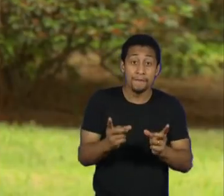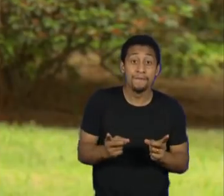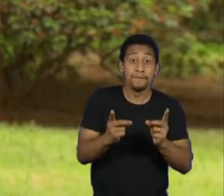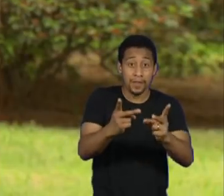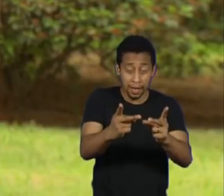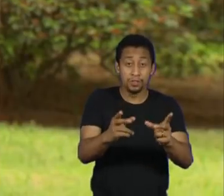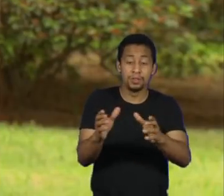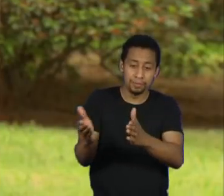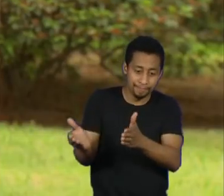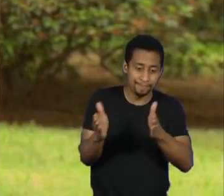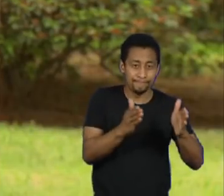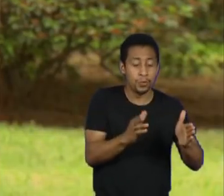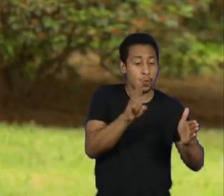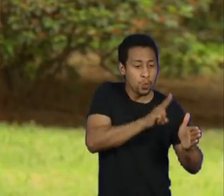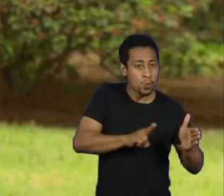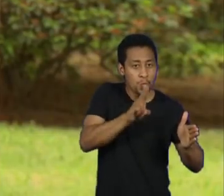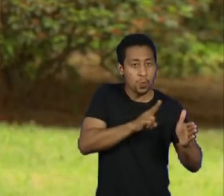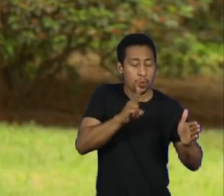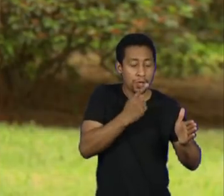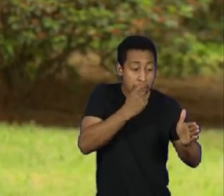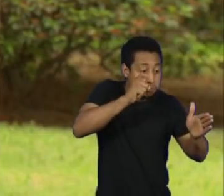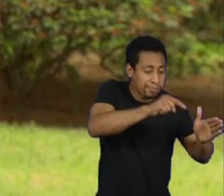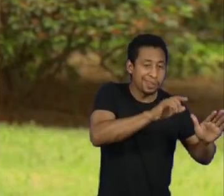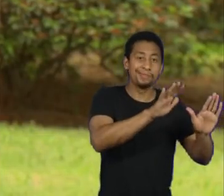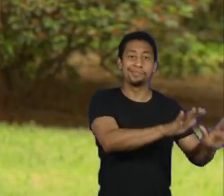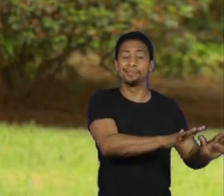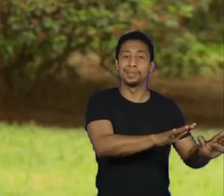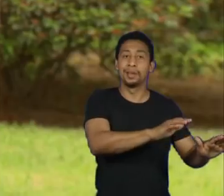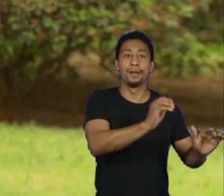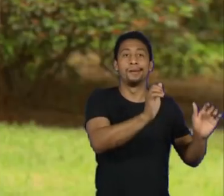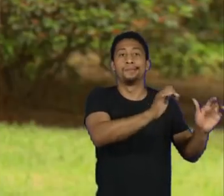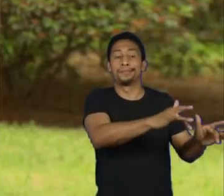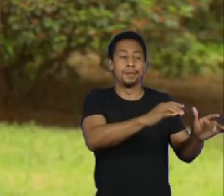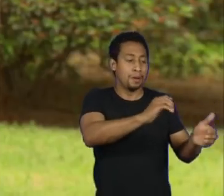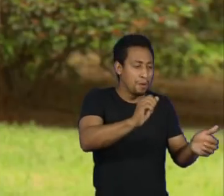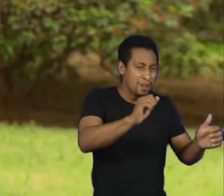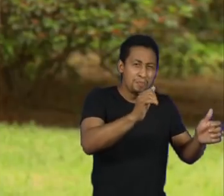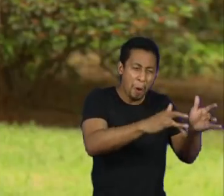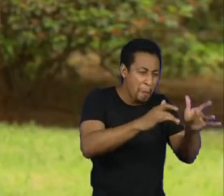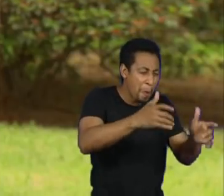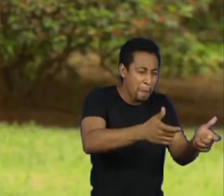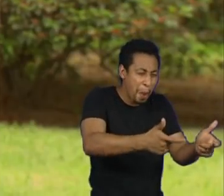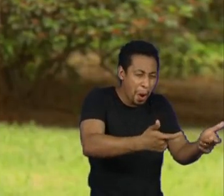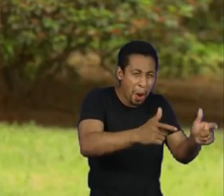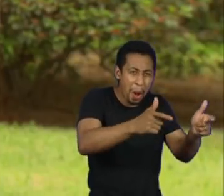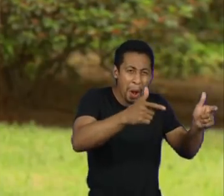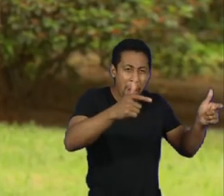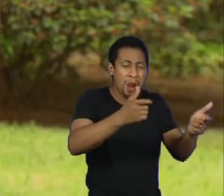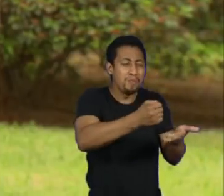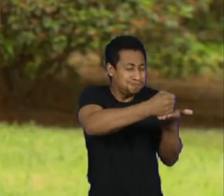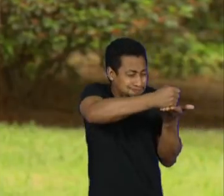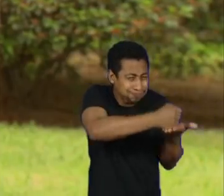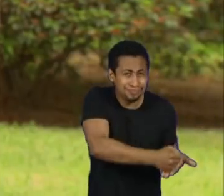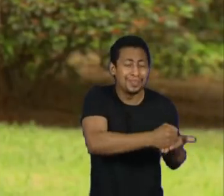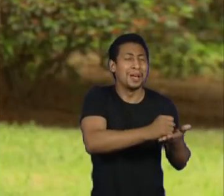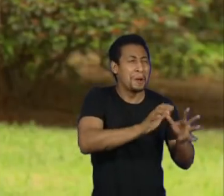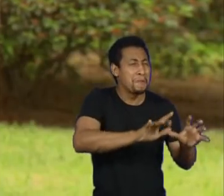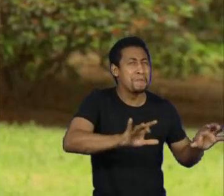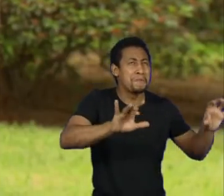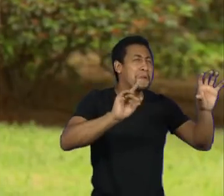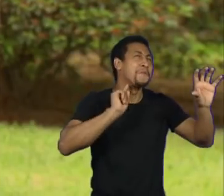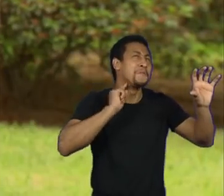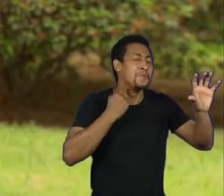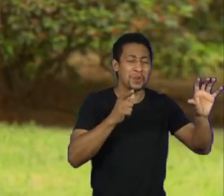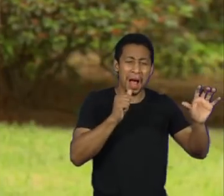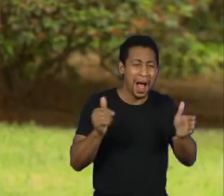Terra. A humanidade gera cerca de 2 bilhões de toneladas de lixo por ano que poluem o ar, o solo e a